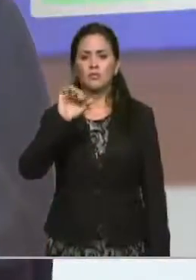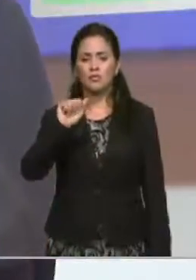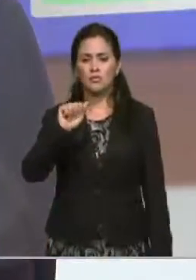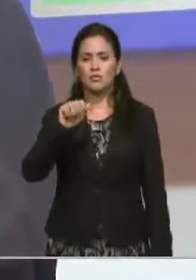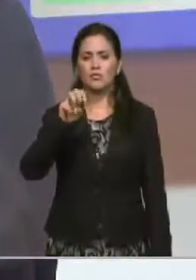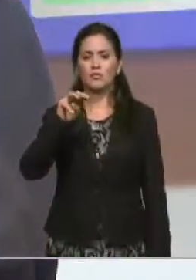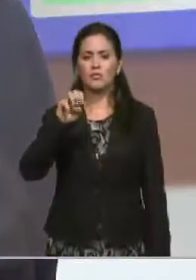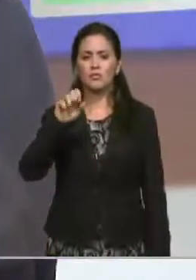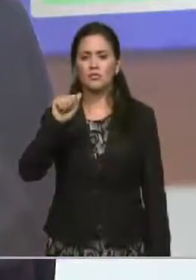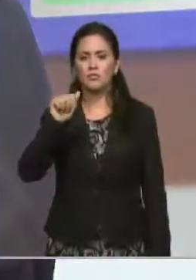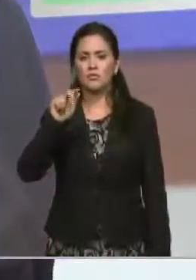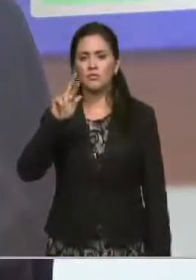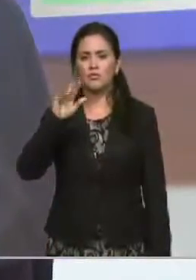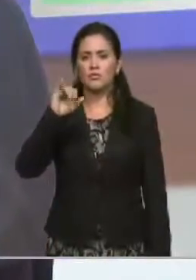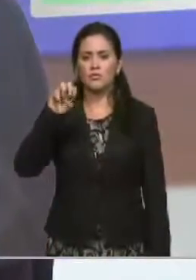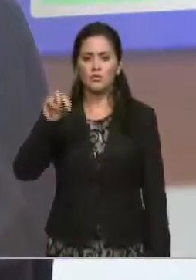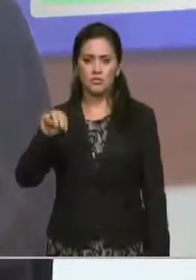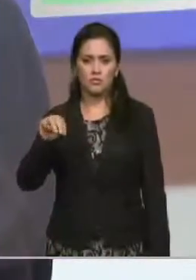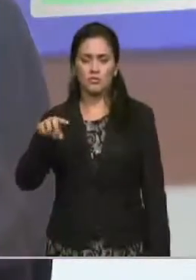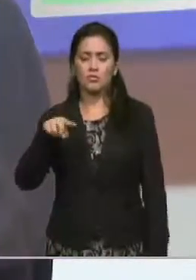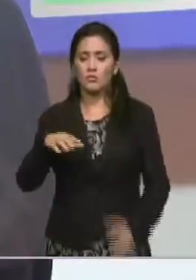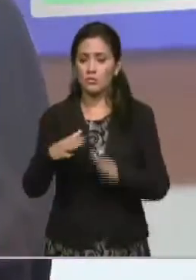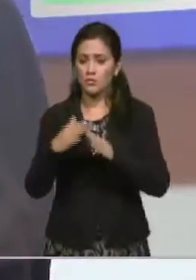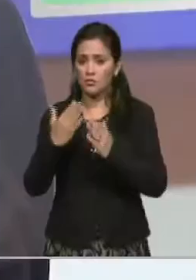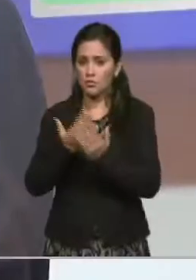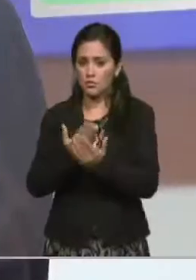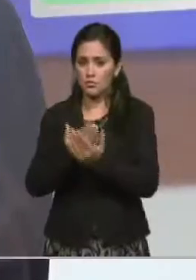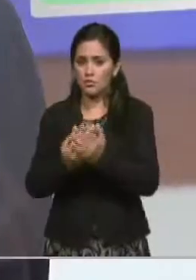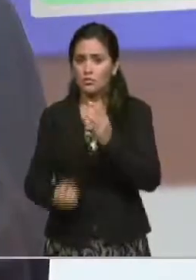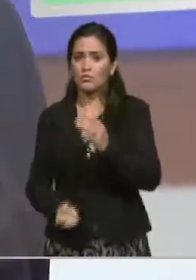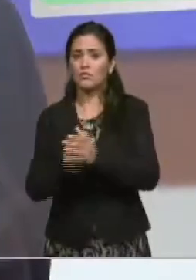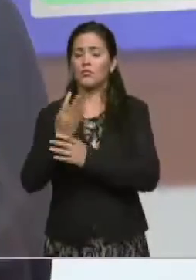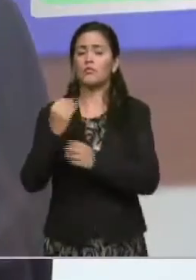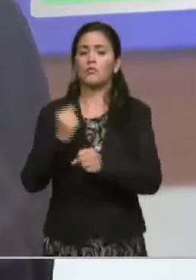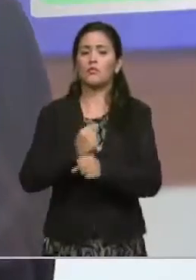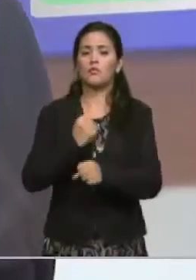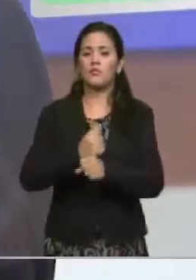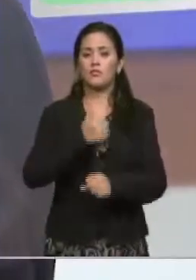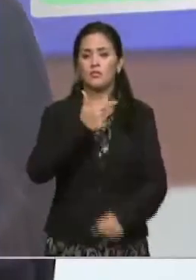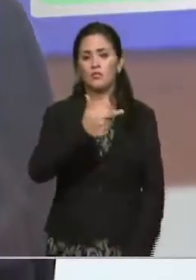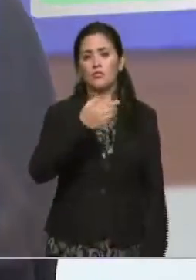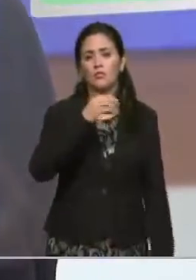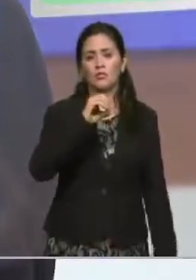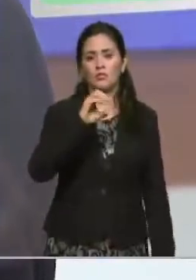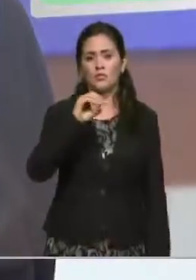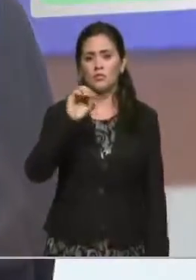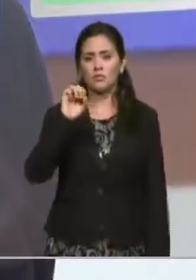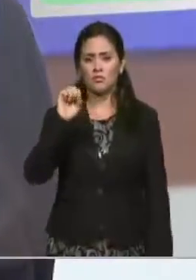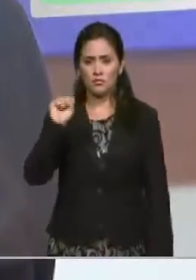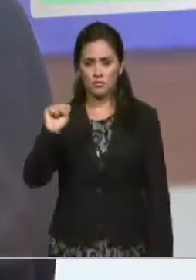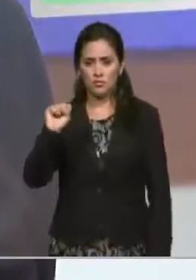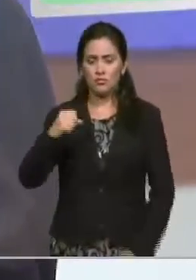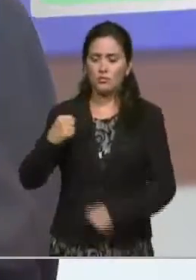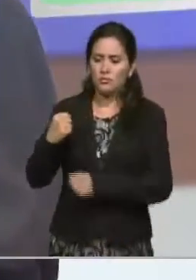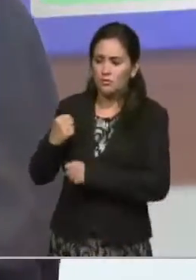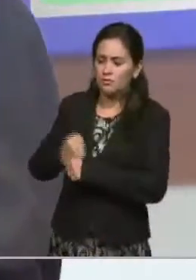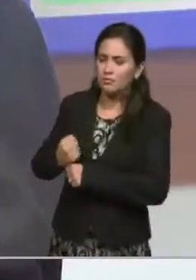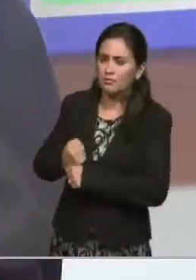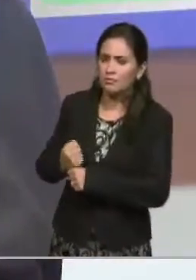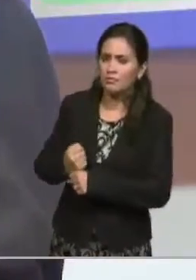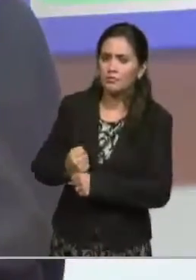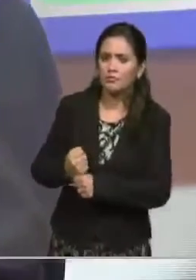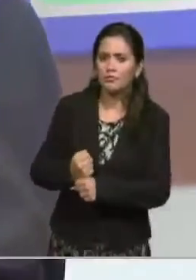Escola essa que foi inaugurada em 2008. E durante todos esses anos, meus